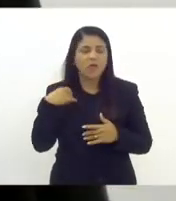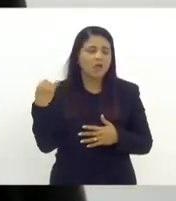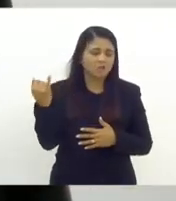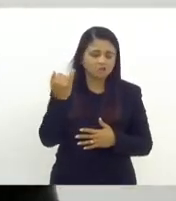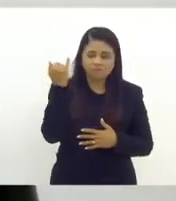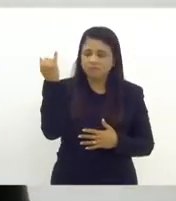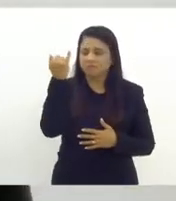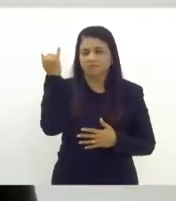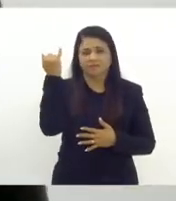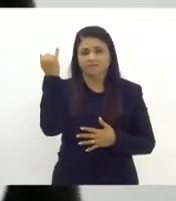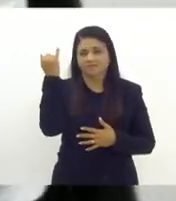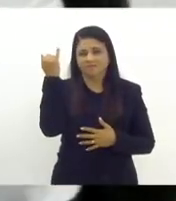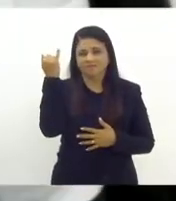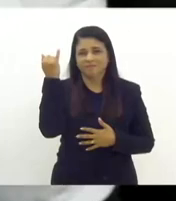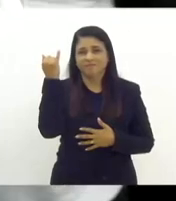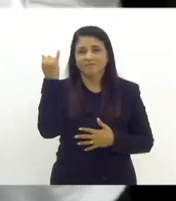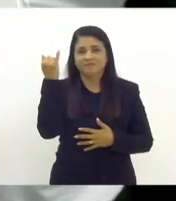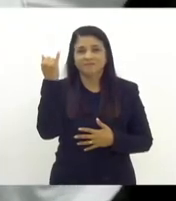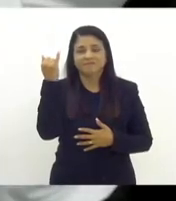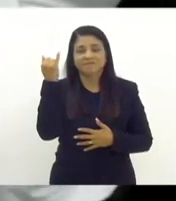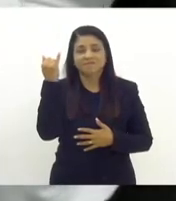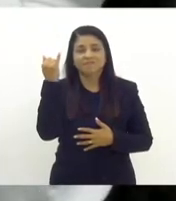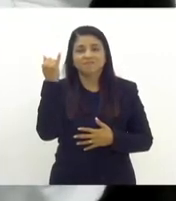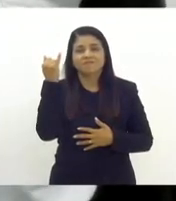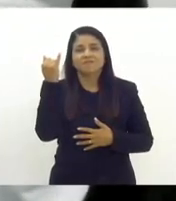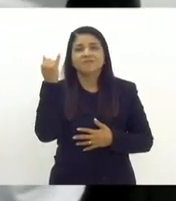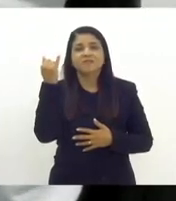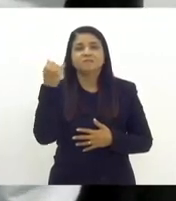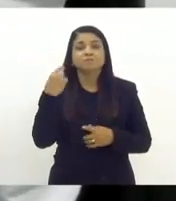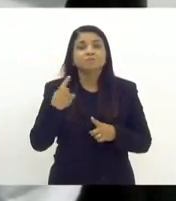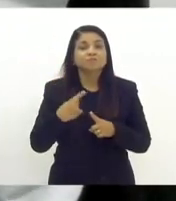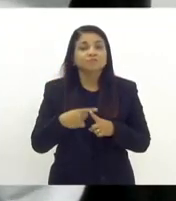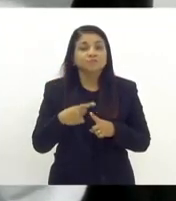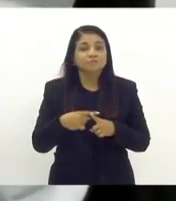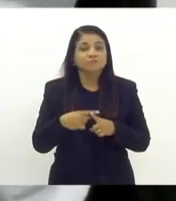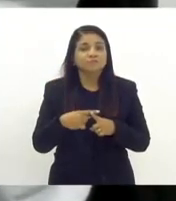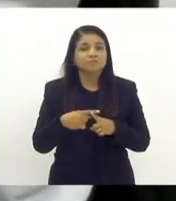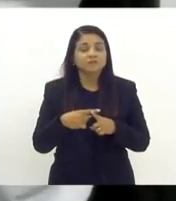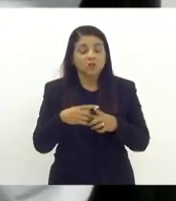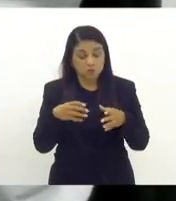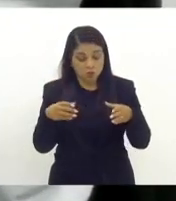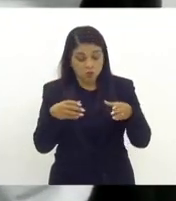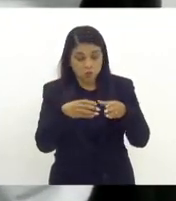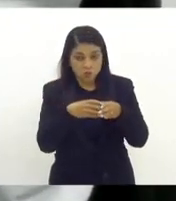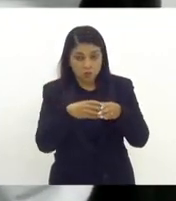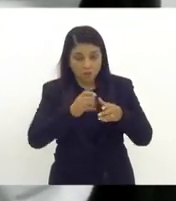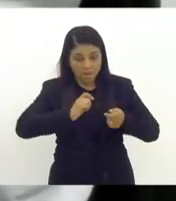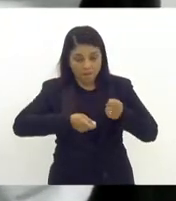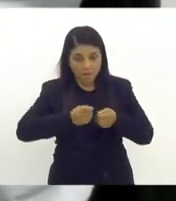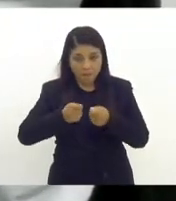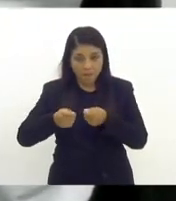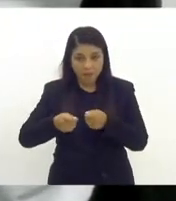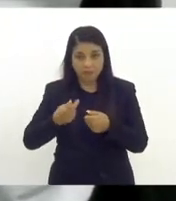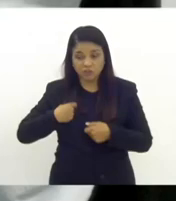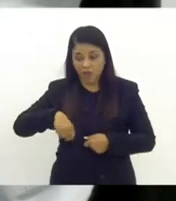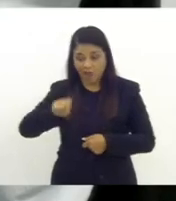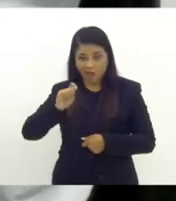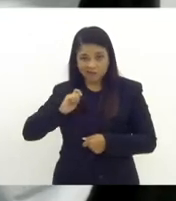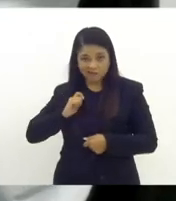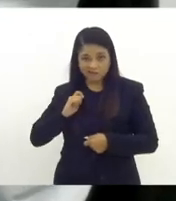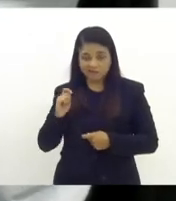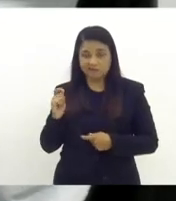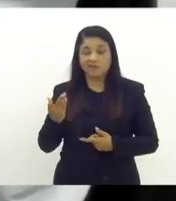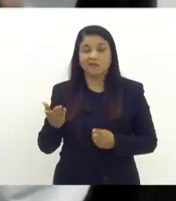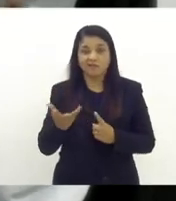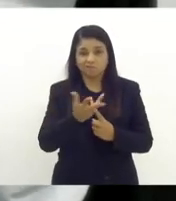muito importante porque inclusive em relação aos grandes blocos de artistas né porque a gente tem que